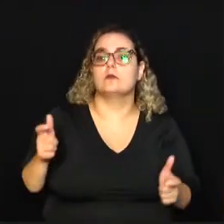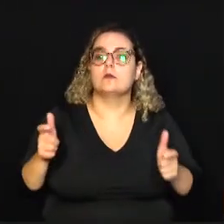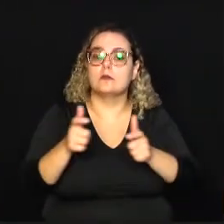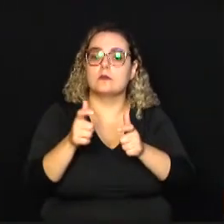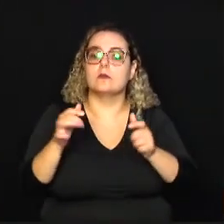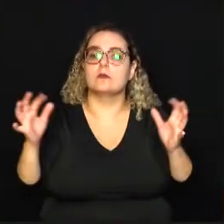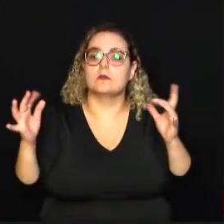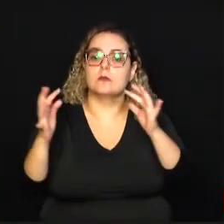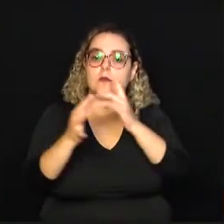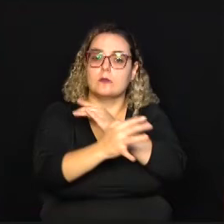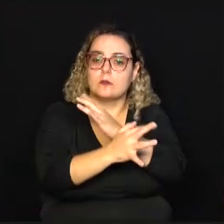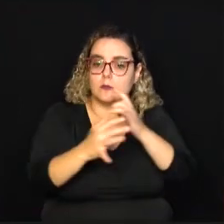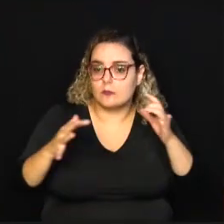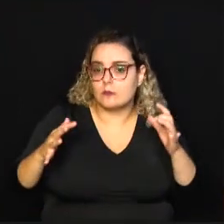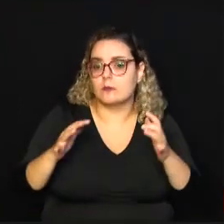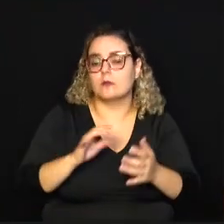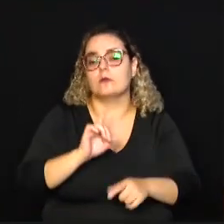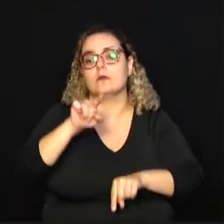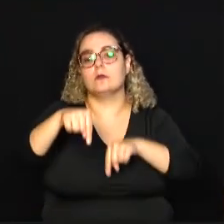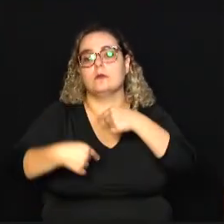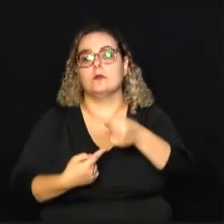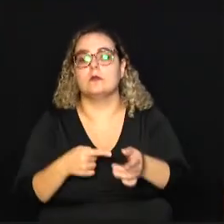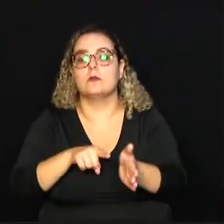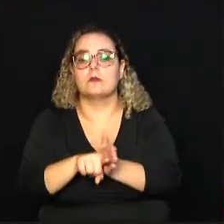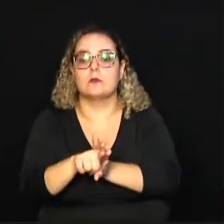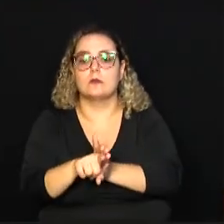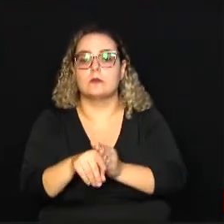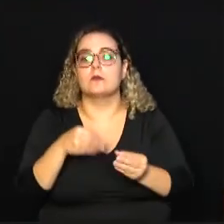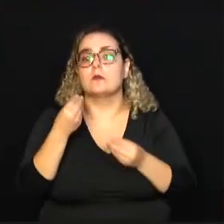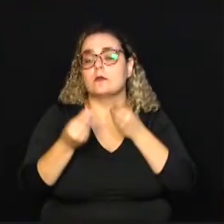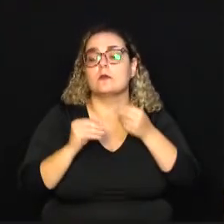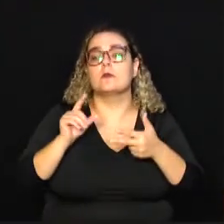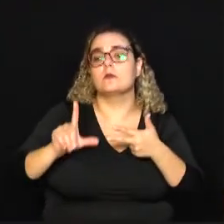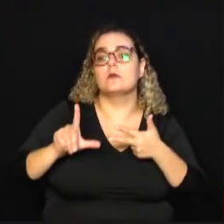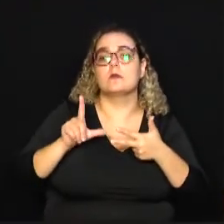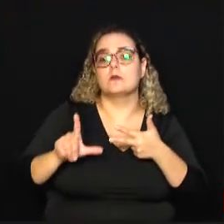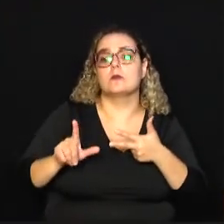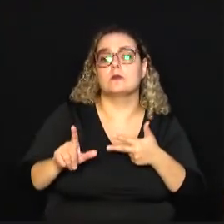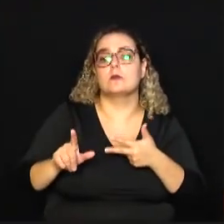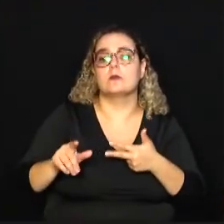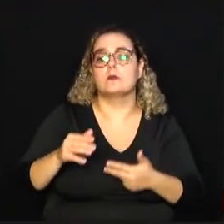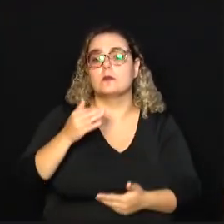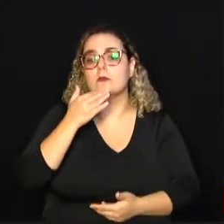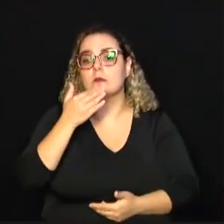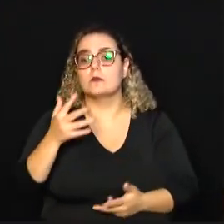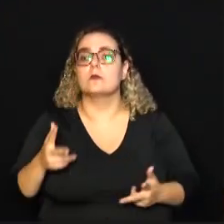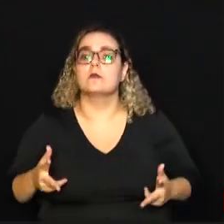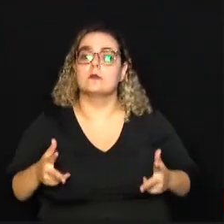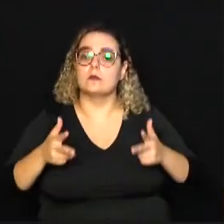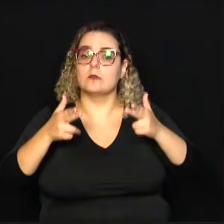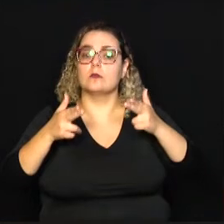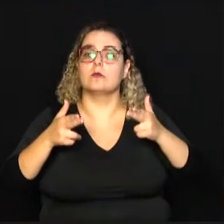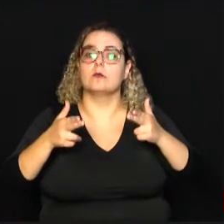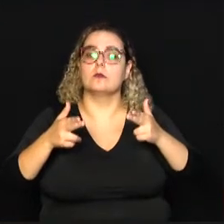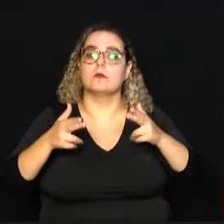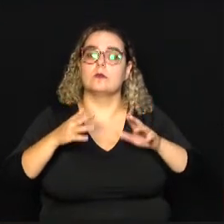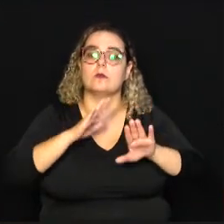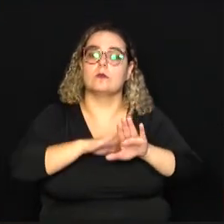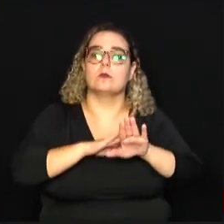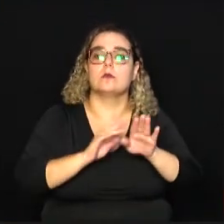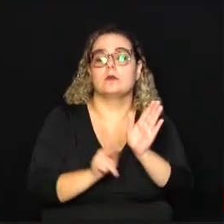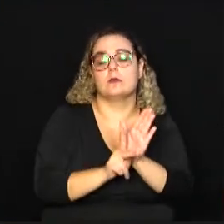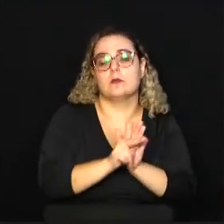pessoas? Aí outra questão: como o Legislativo pode atuar de forma a solicitar a restrição das medidas do Plano São Paulo?